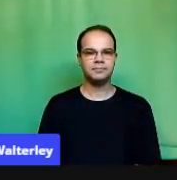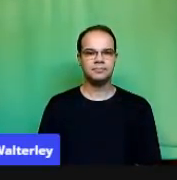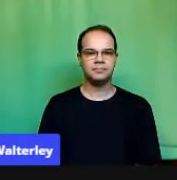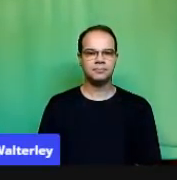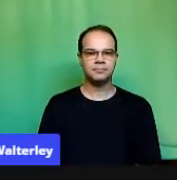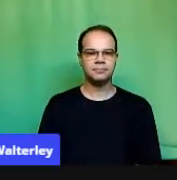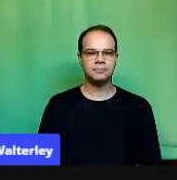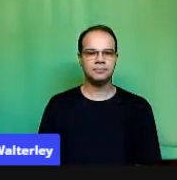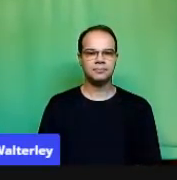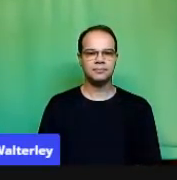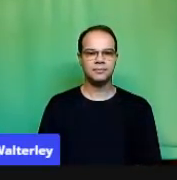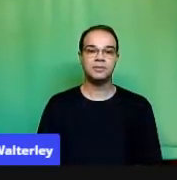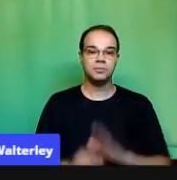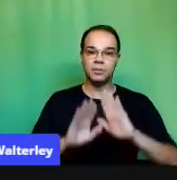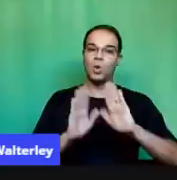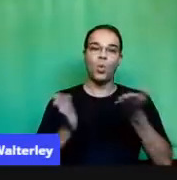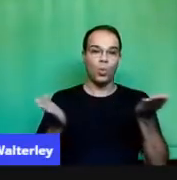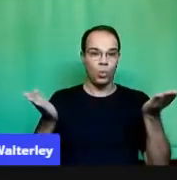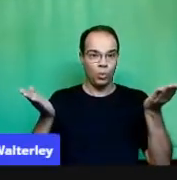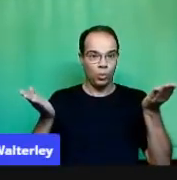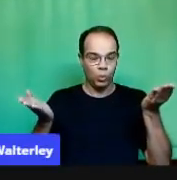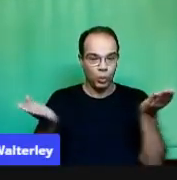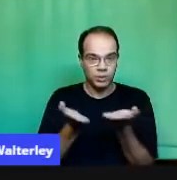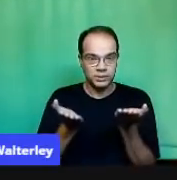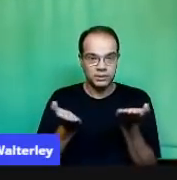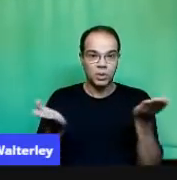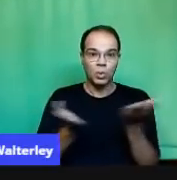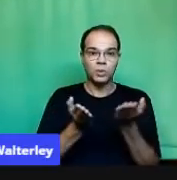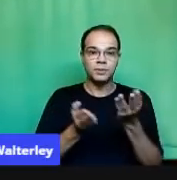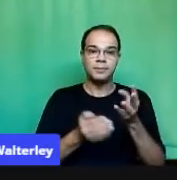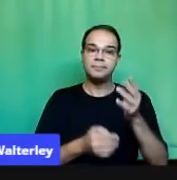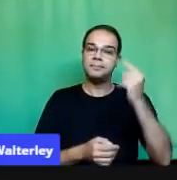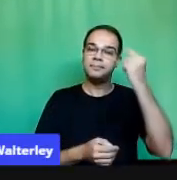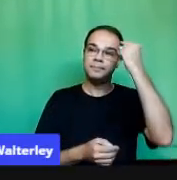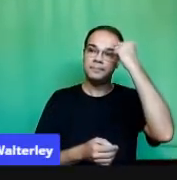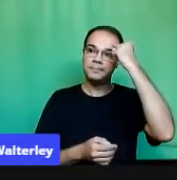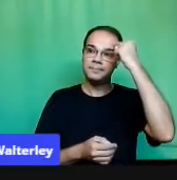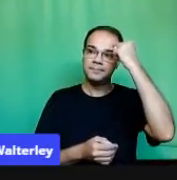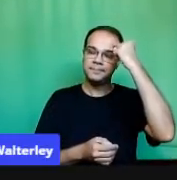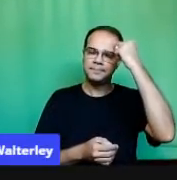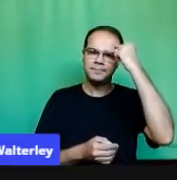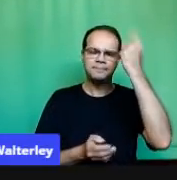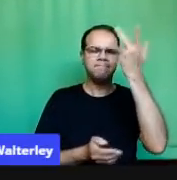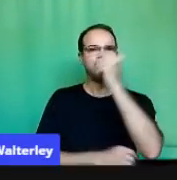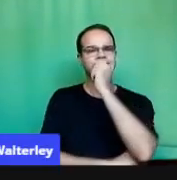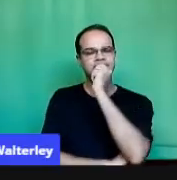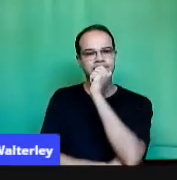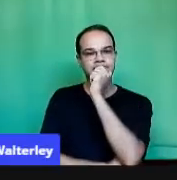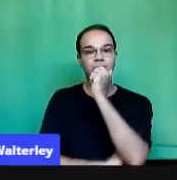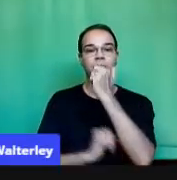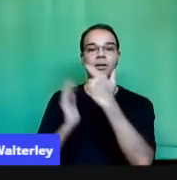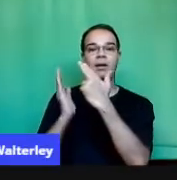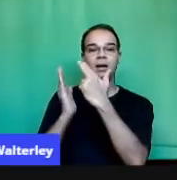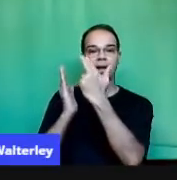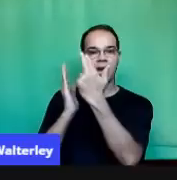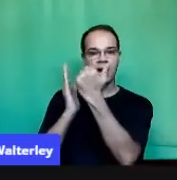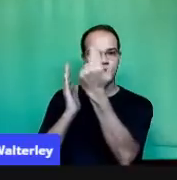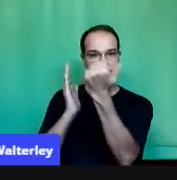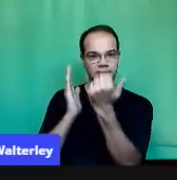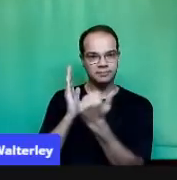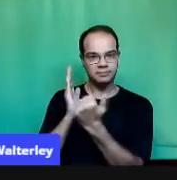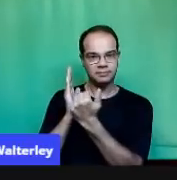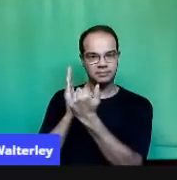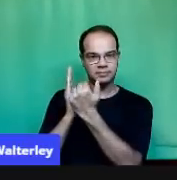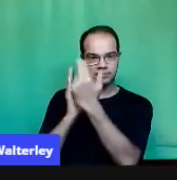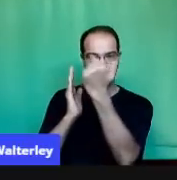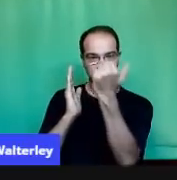Entretanto, hoje nós precisamos repensar qual é a forma que essa arte é